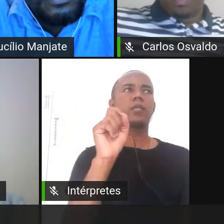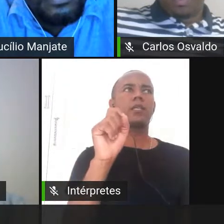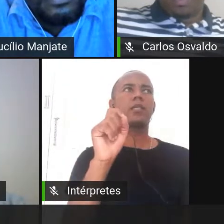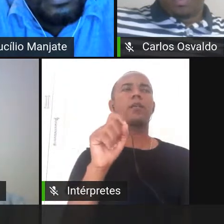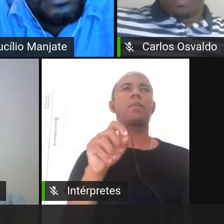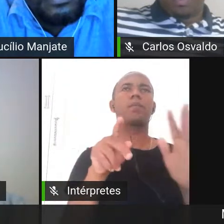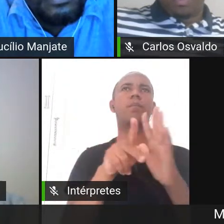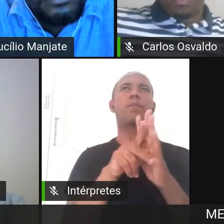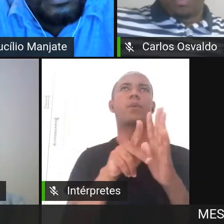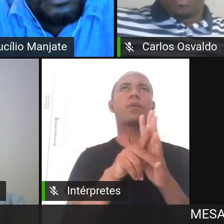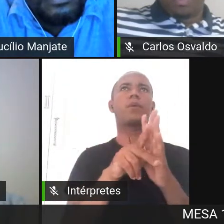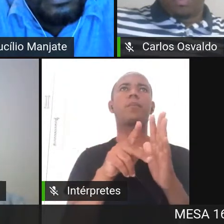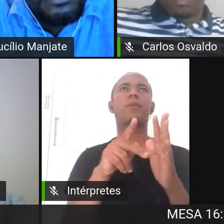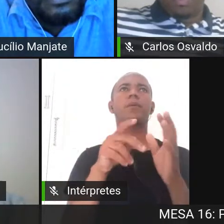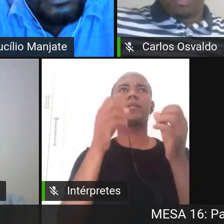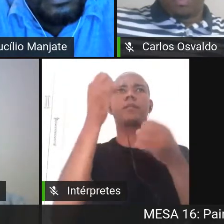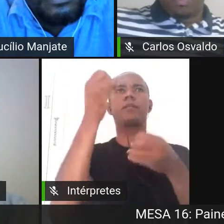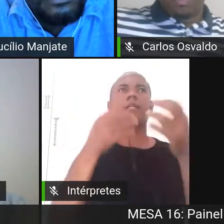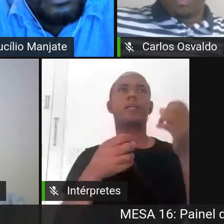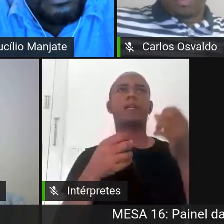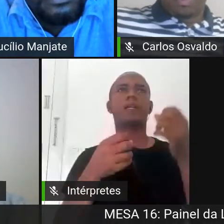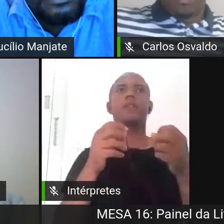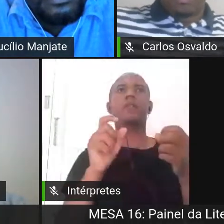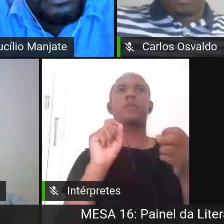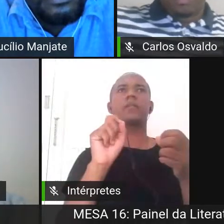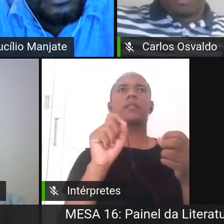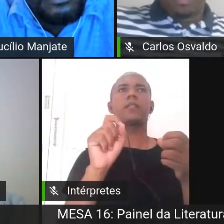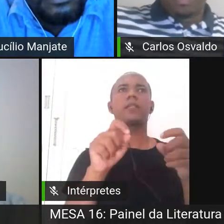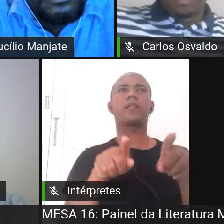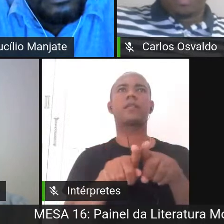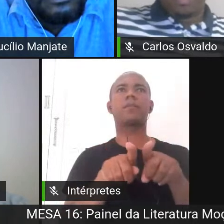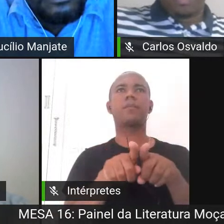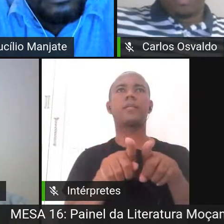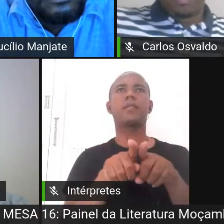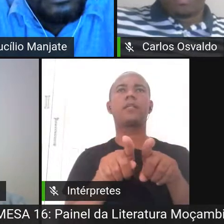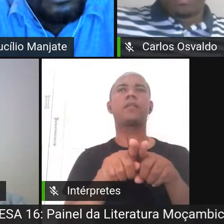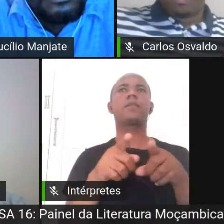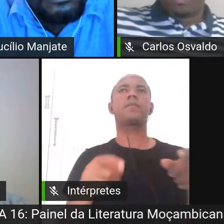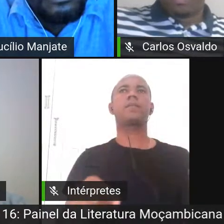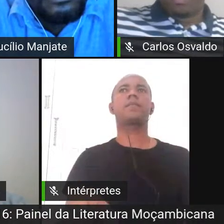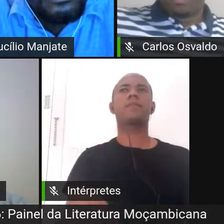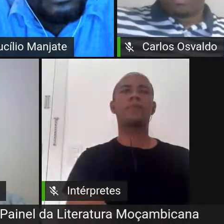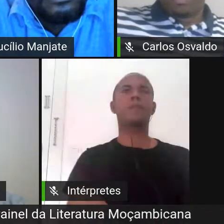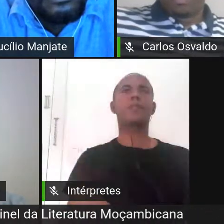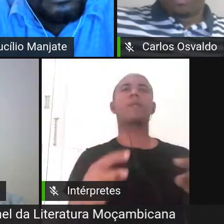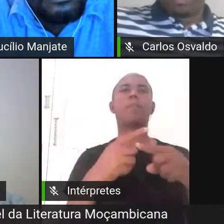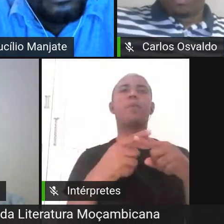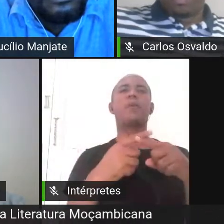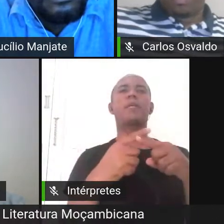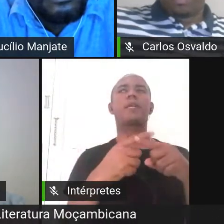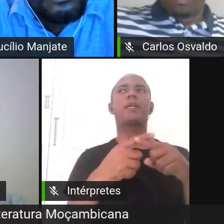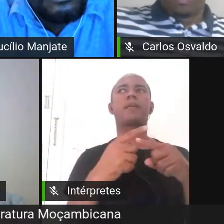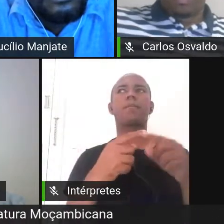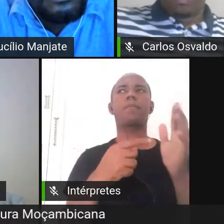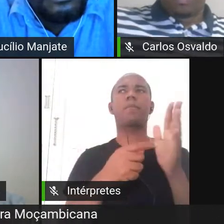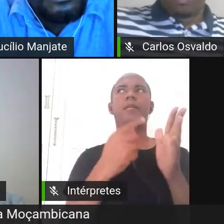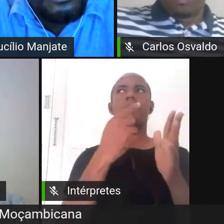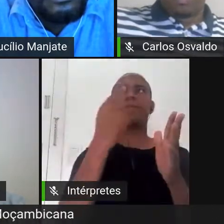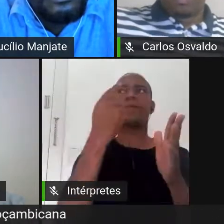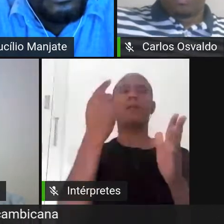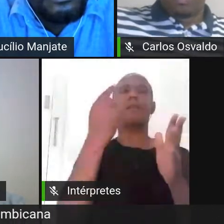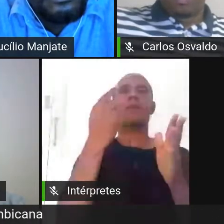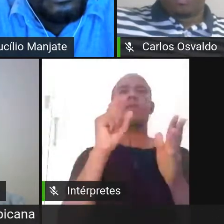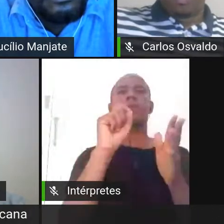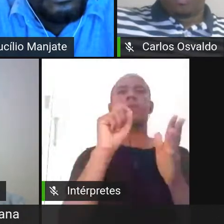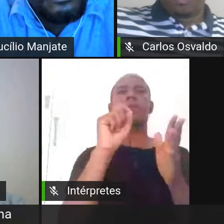discordo da grande parte do que foi dito dos colegas aqui do painel, porque, primeiro, a literatura, o conceito de